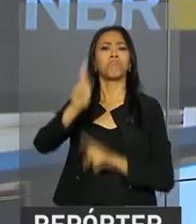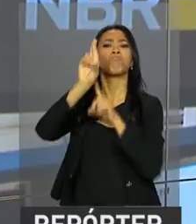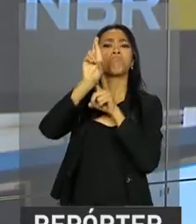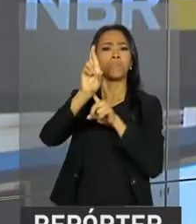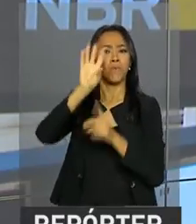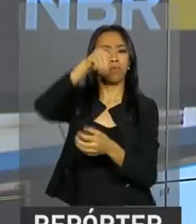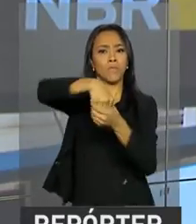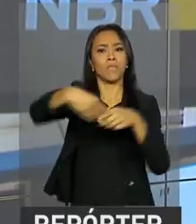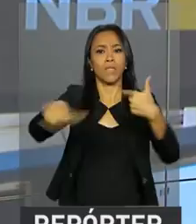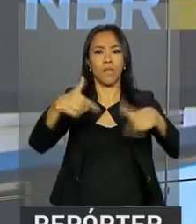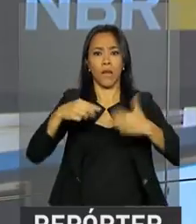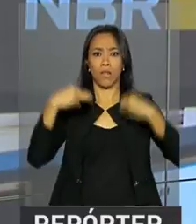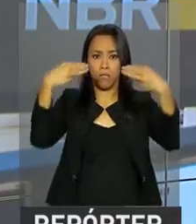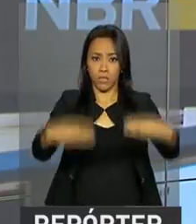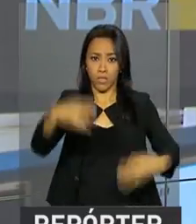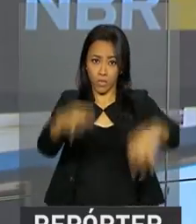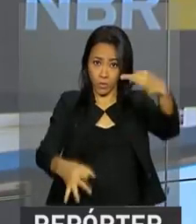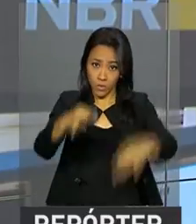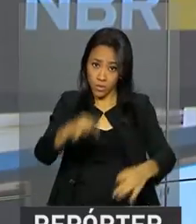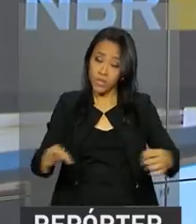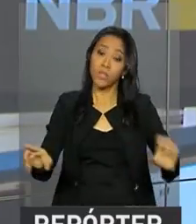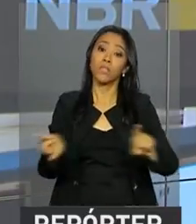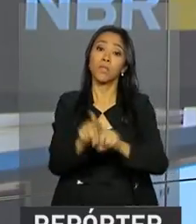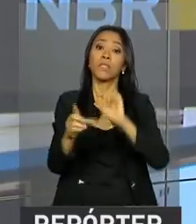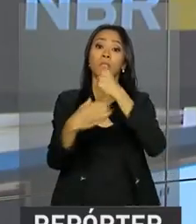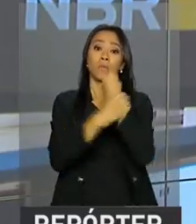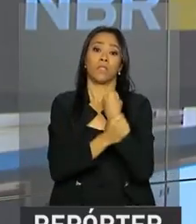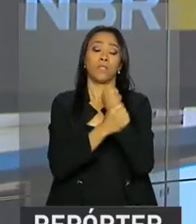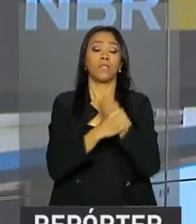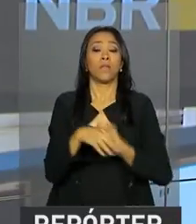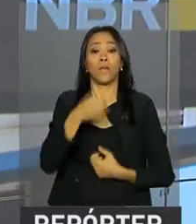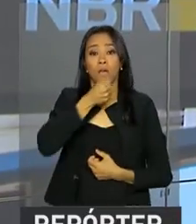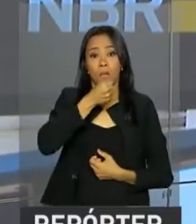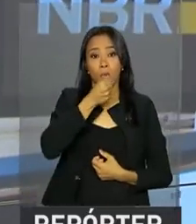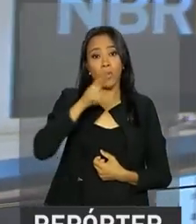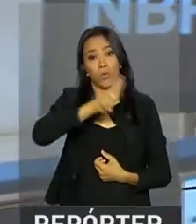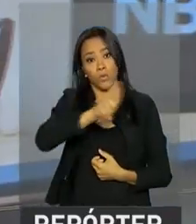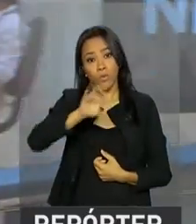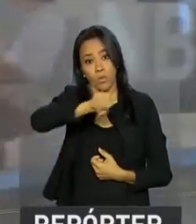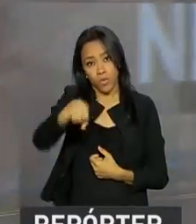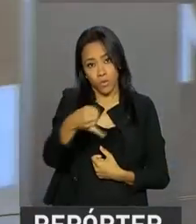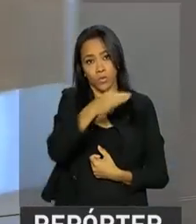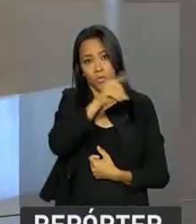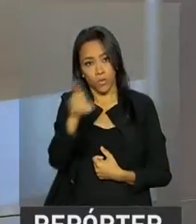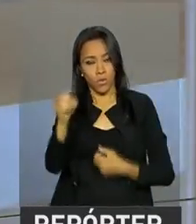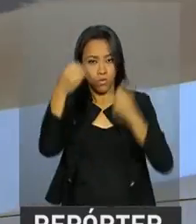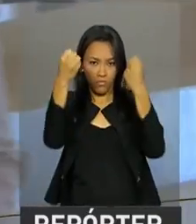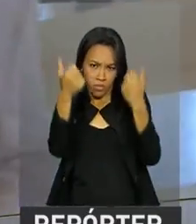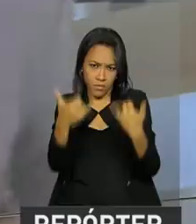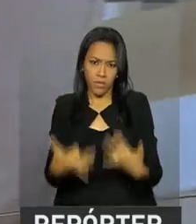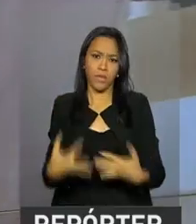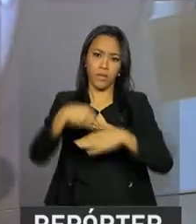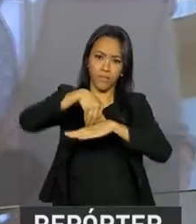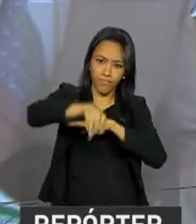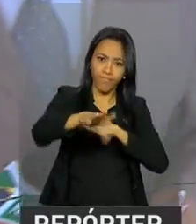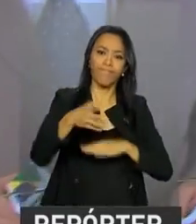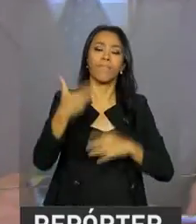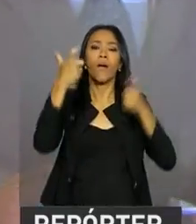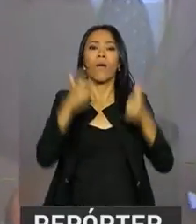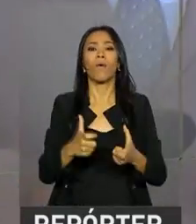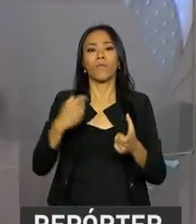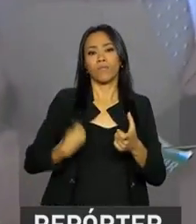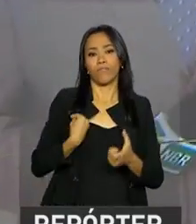da justiça e segurança pública o repórter joão pedro neto traz as informações ao vivo pra gente lá do